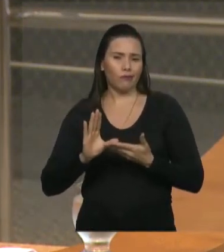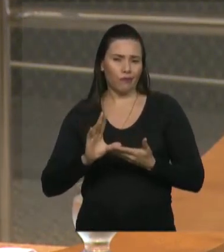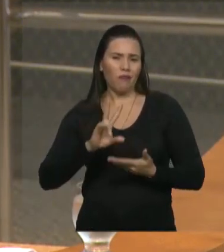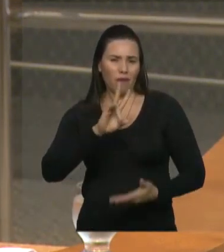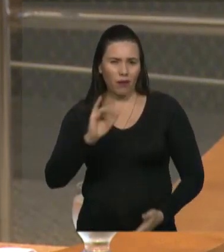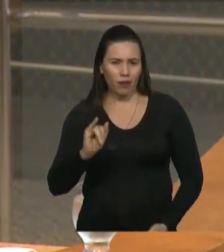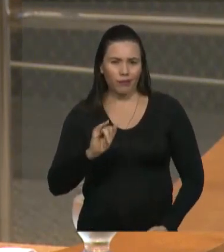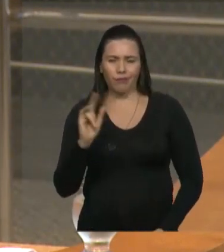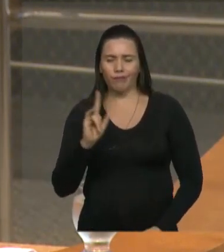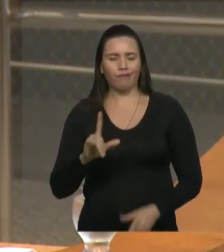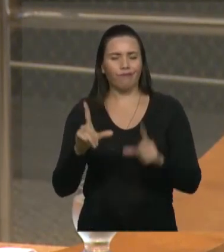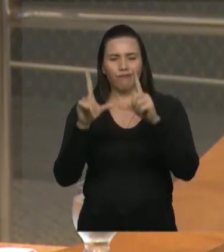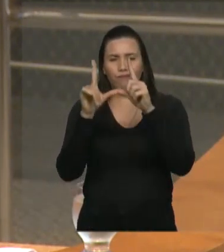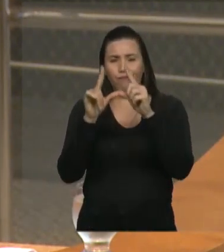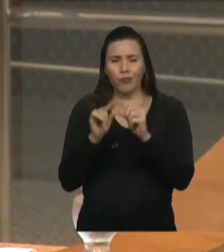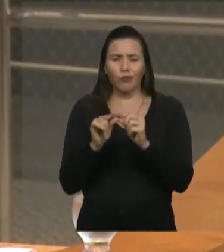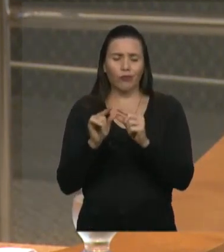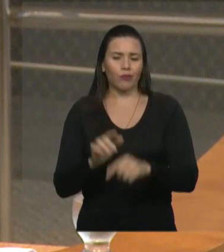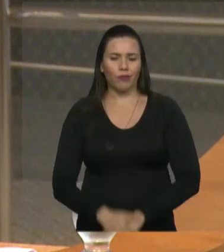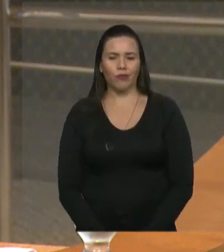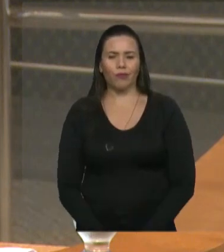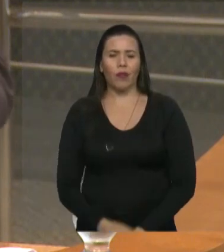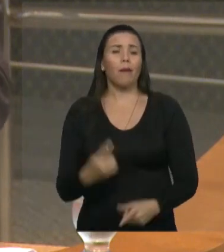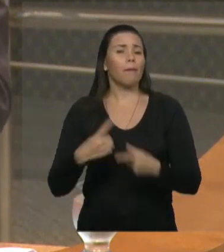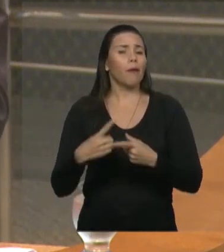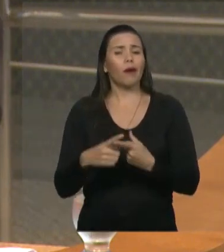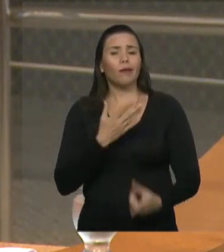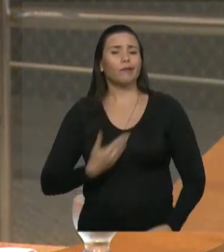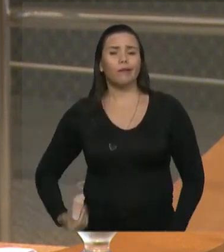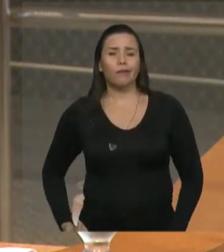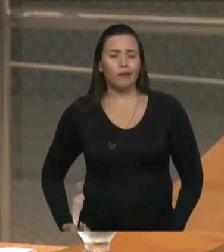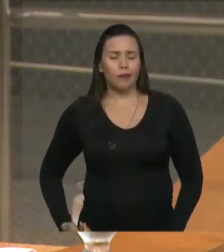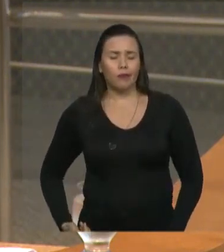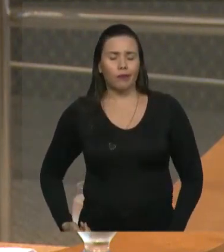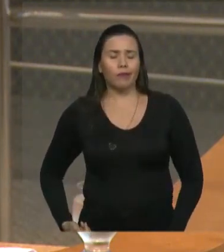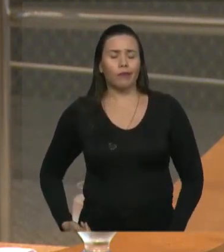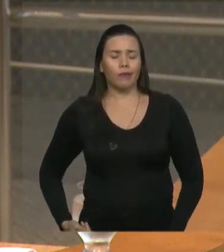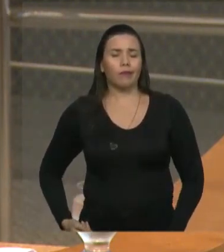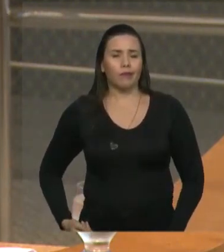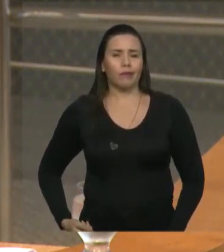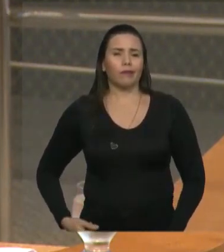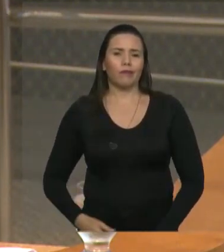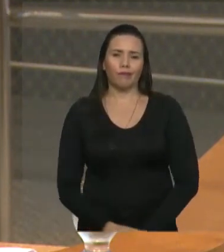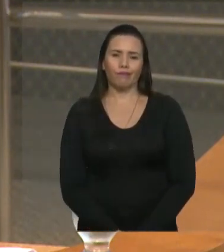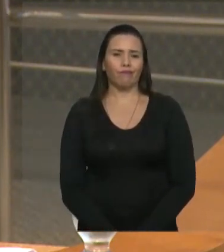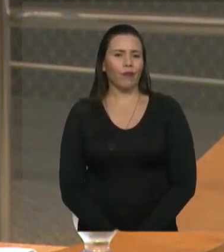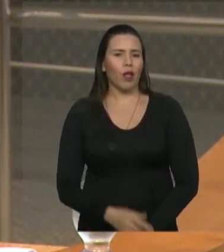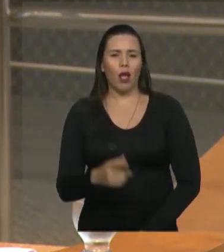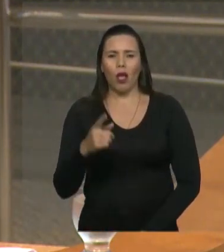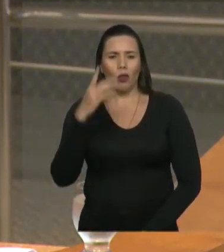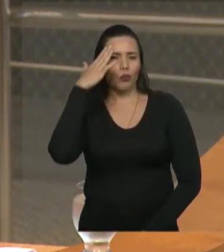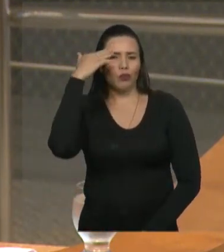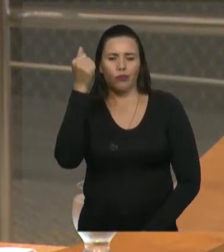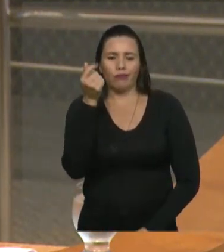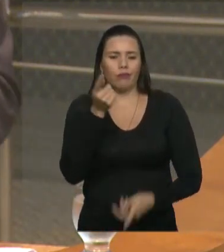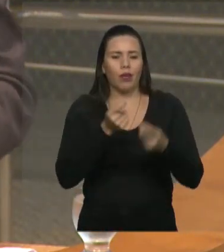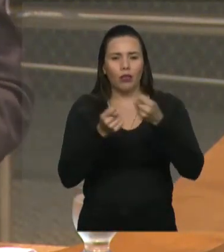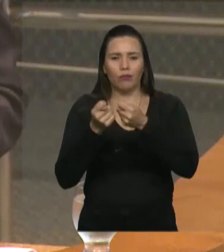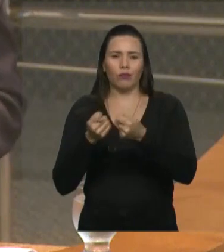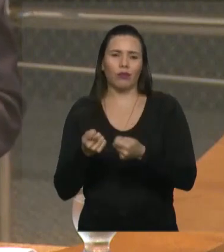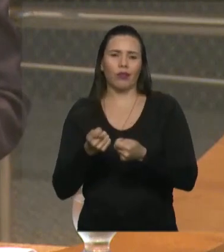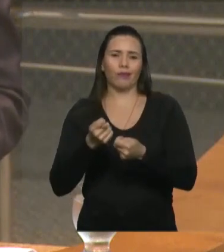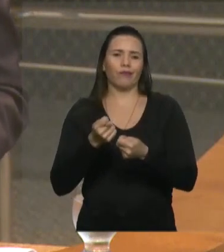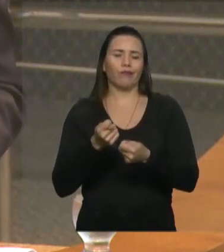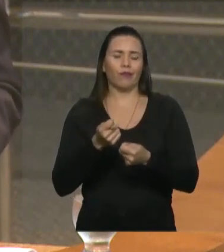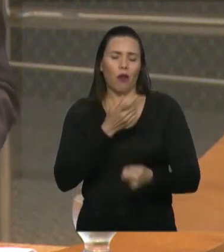novos empréstimos. Portanto, o governo não pode investir em estrada da forma que está aí, porque reduziu de 2018, 2019